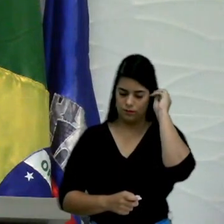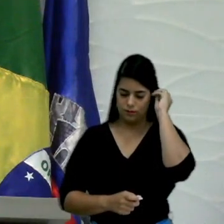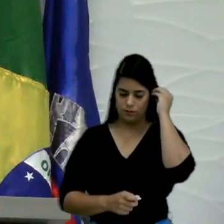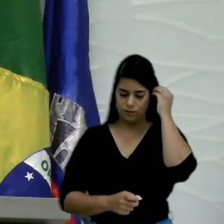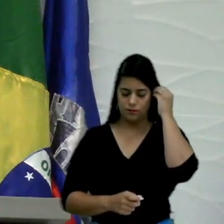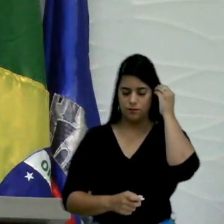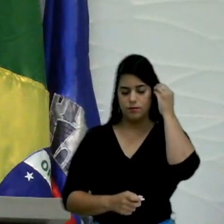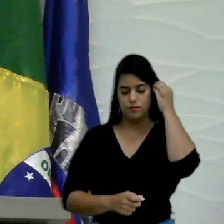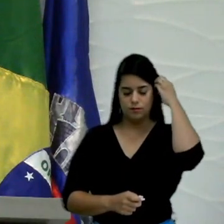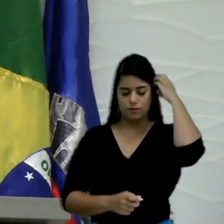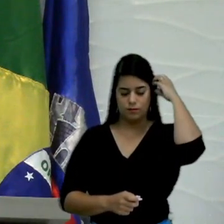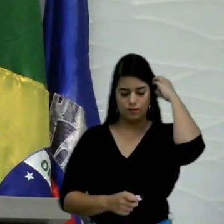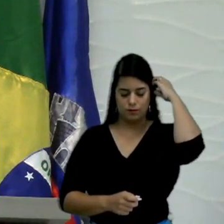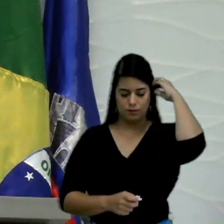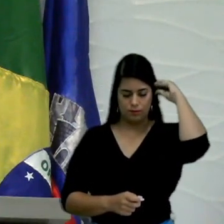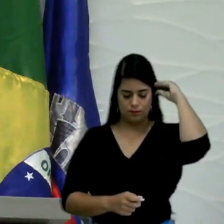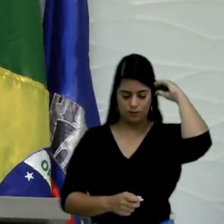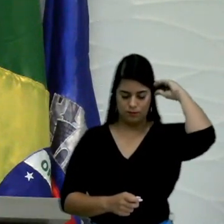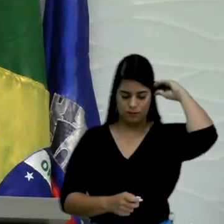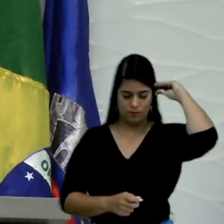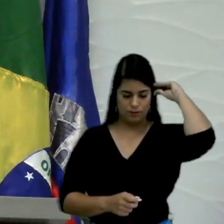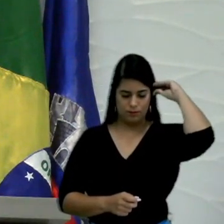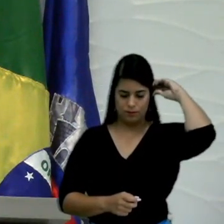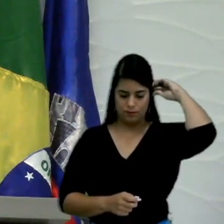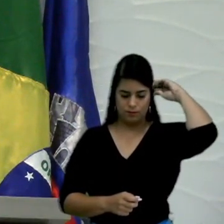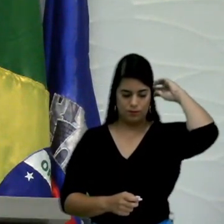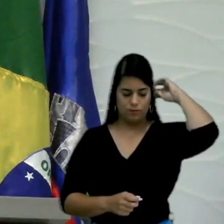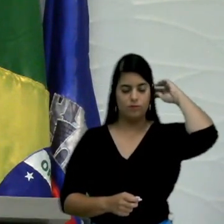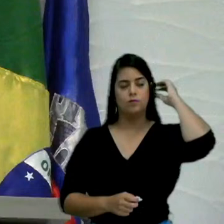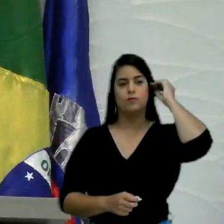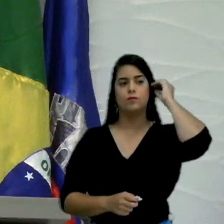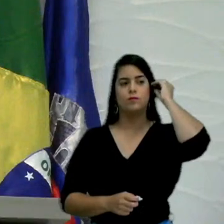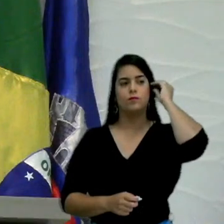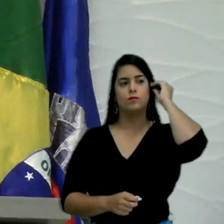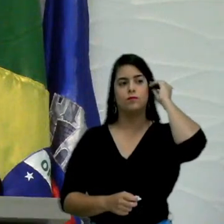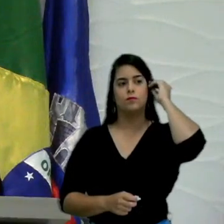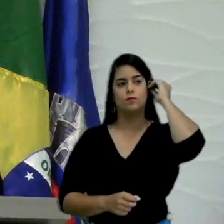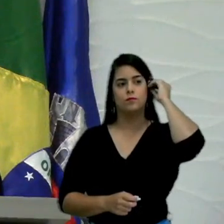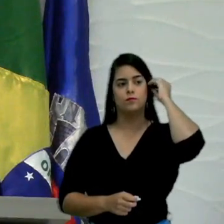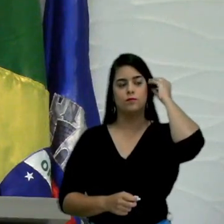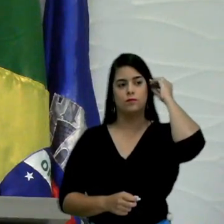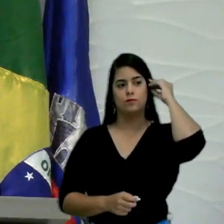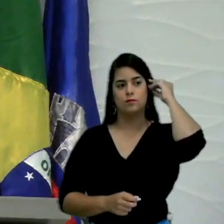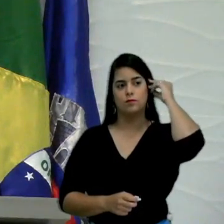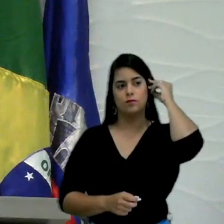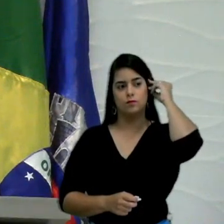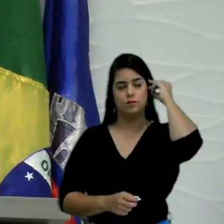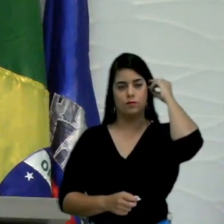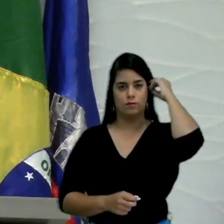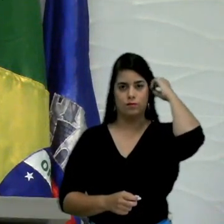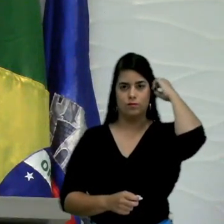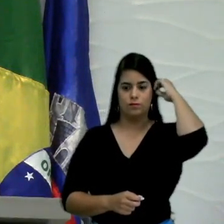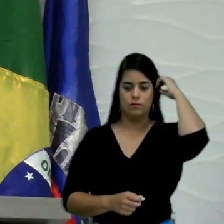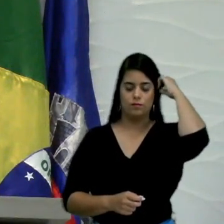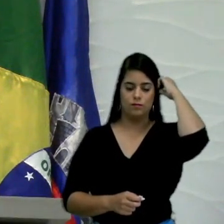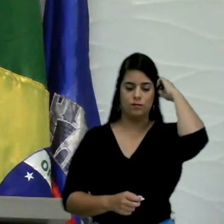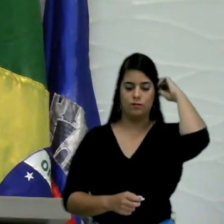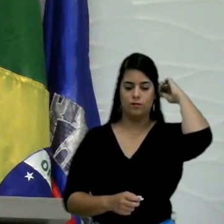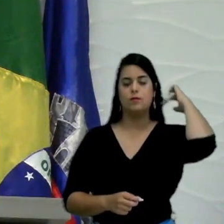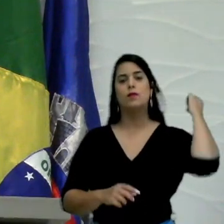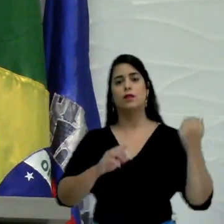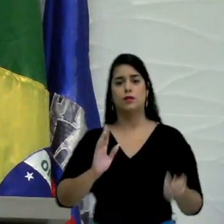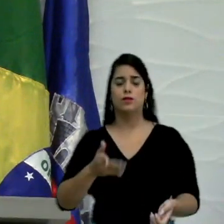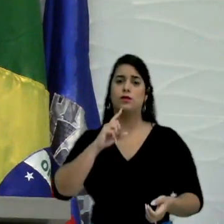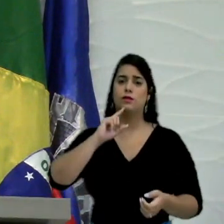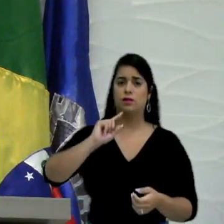dessa medicação e a unidade não dispõe do mesmo. Nessa casa aqui apresentei uma indicação o ano